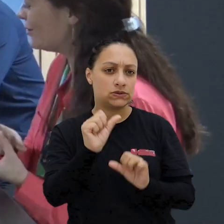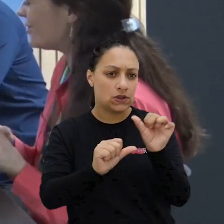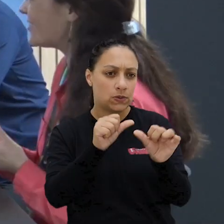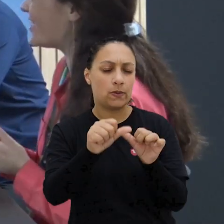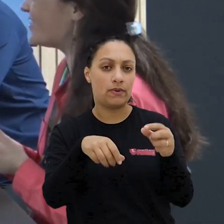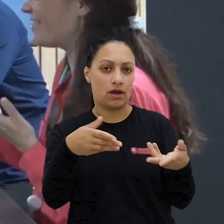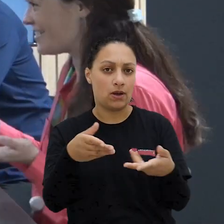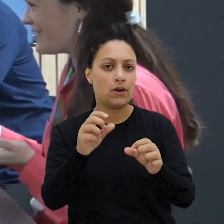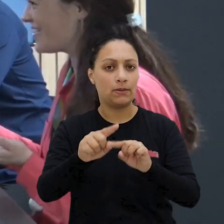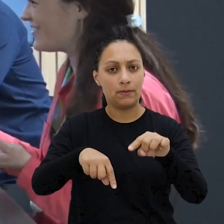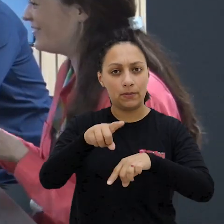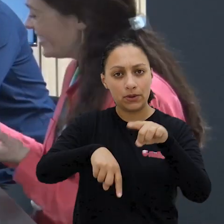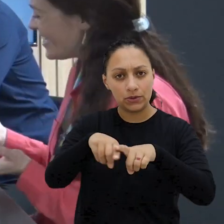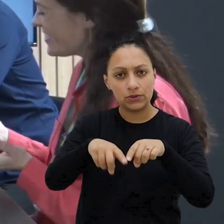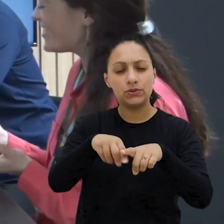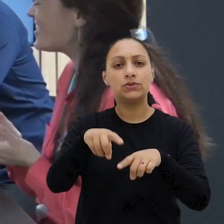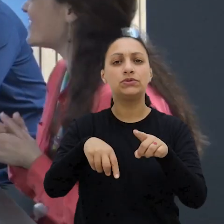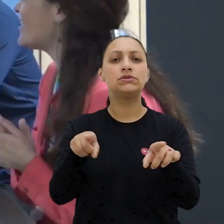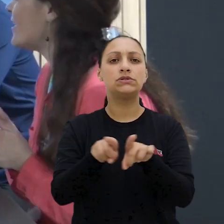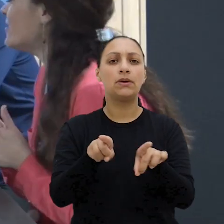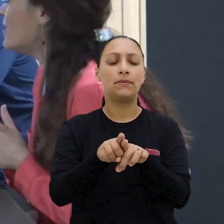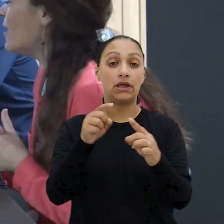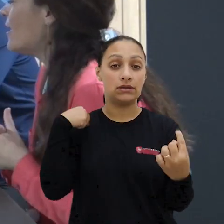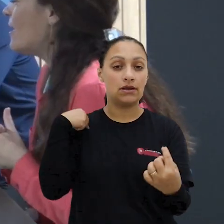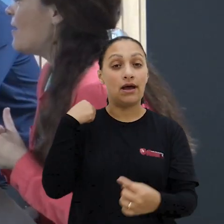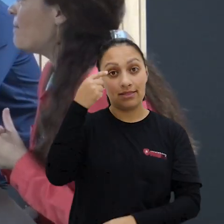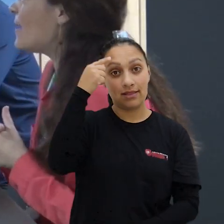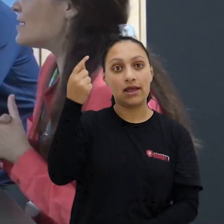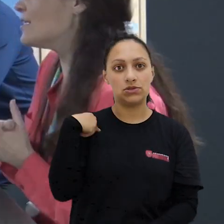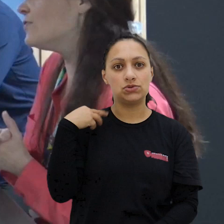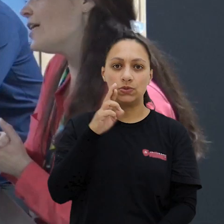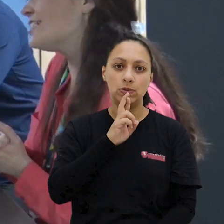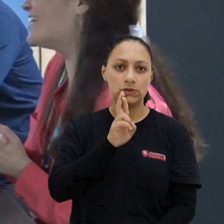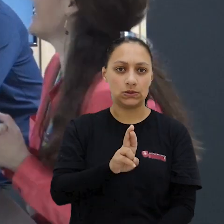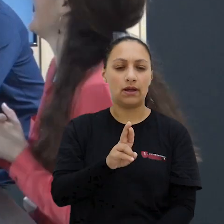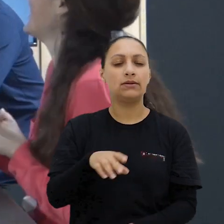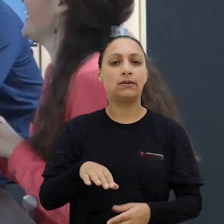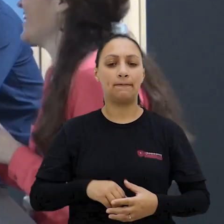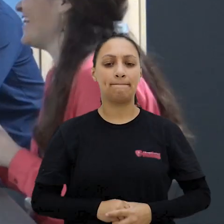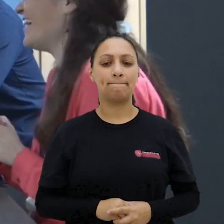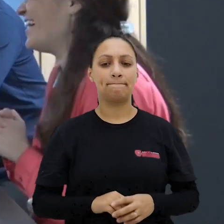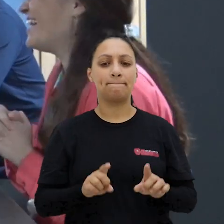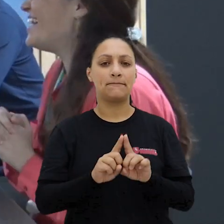transformar em produtos, né? Esse é dos resultados. Mas